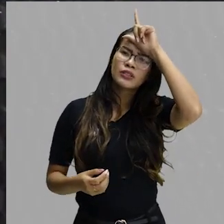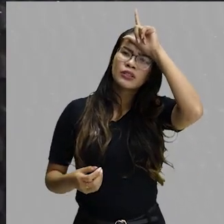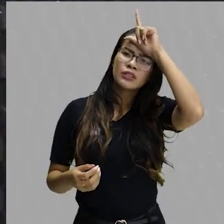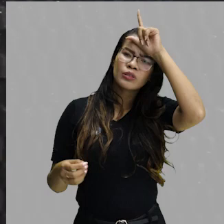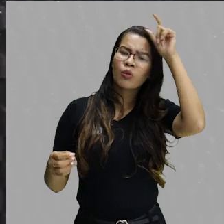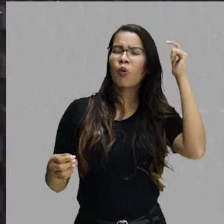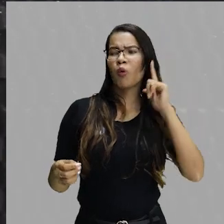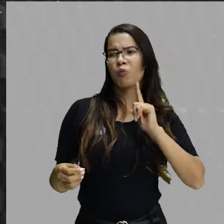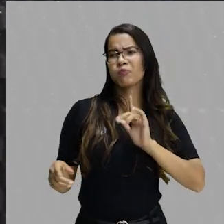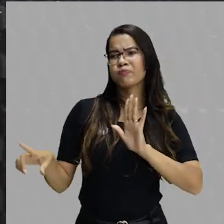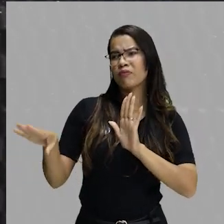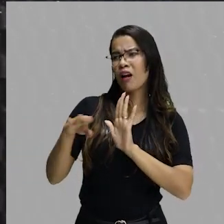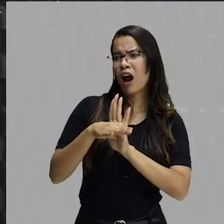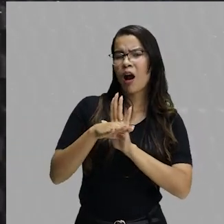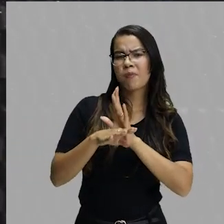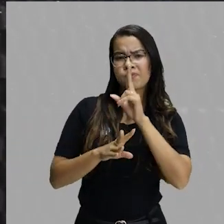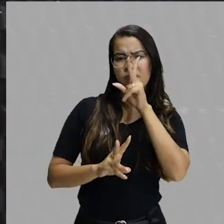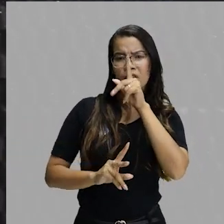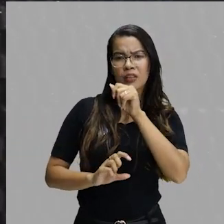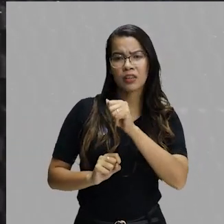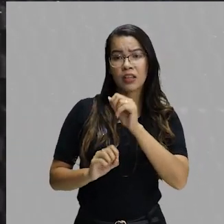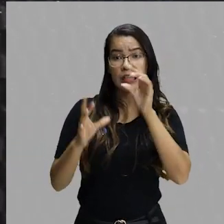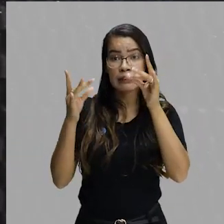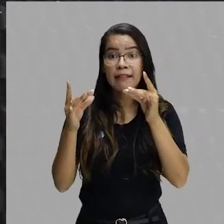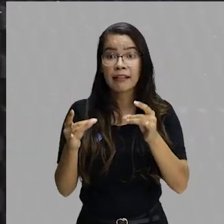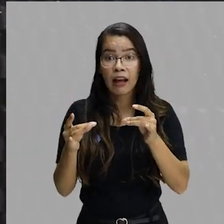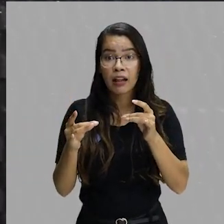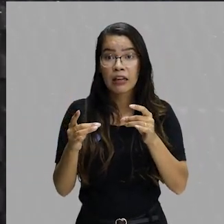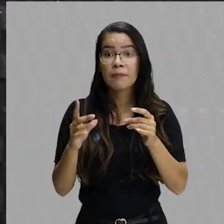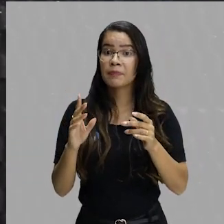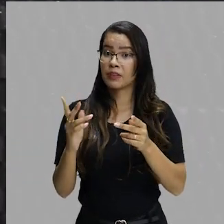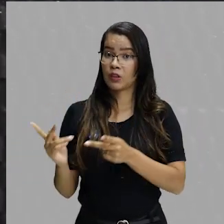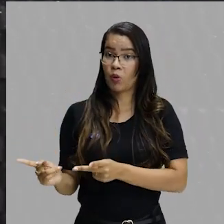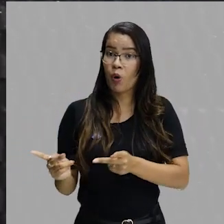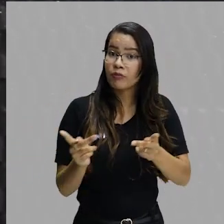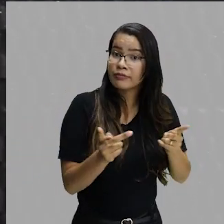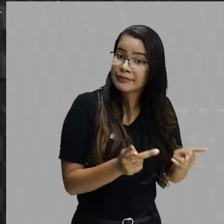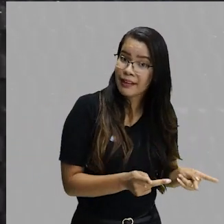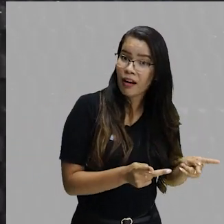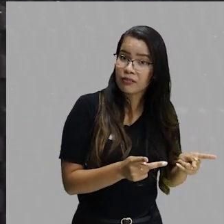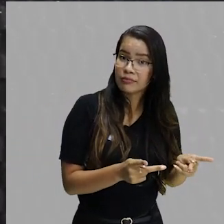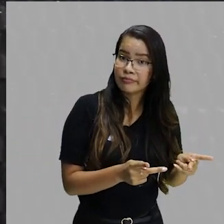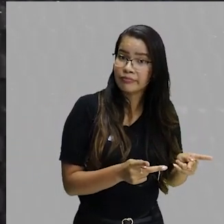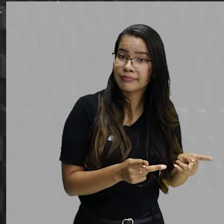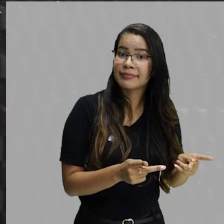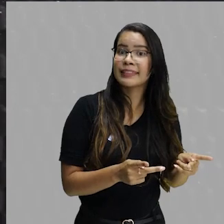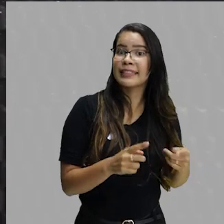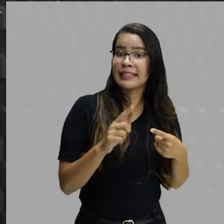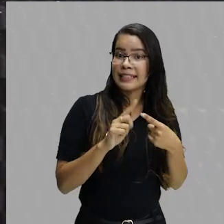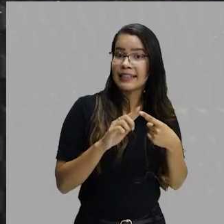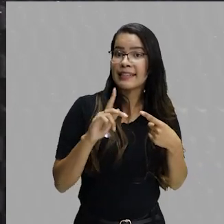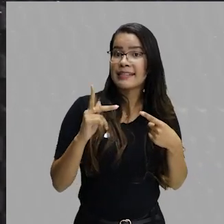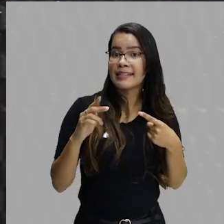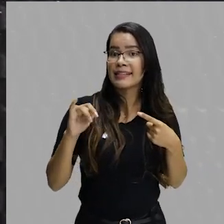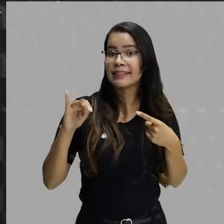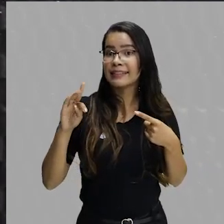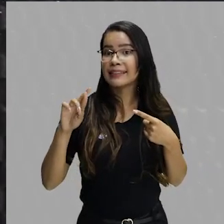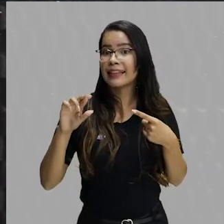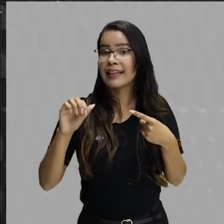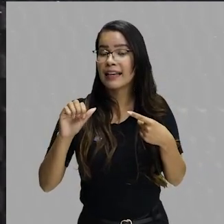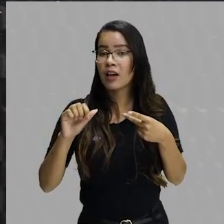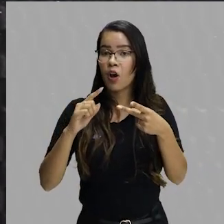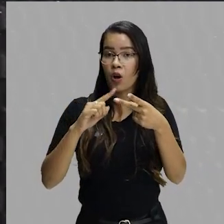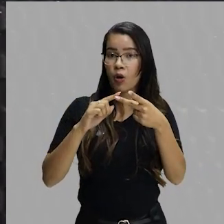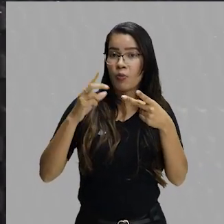detalhe, sendo convidados. Nem Hitler, nem Mussolini chegaram ao poder através